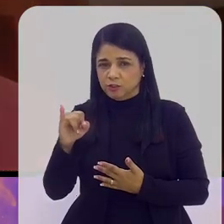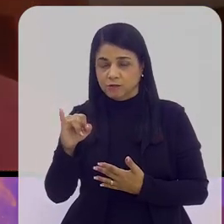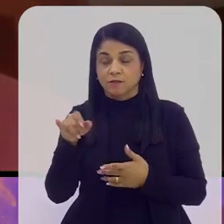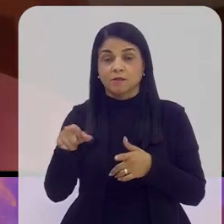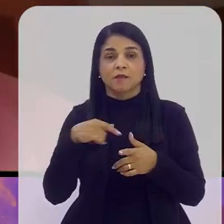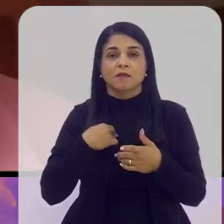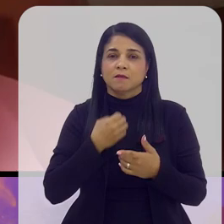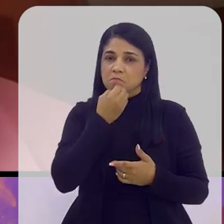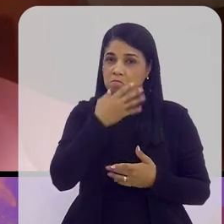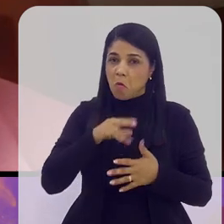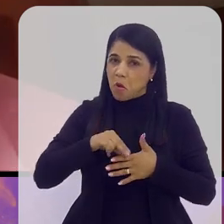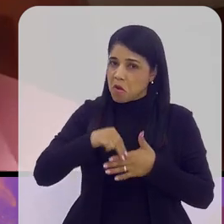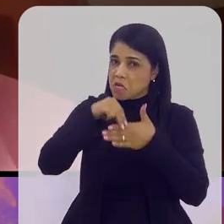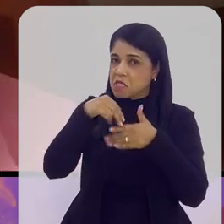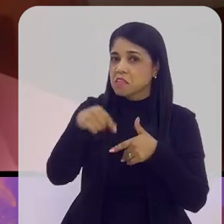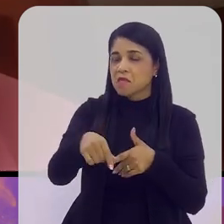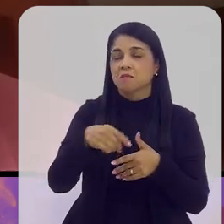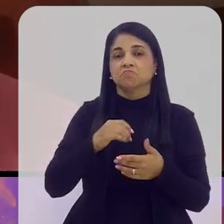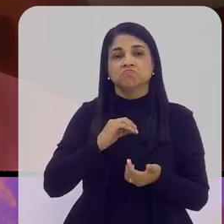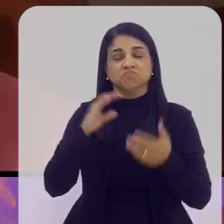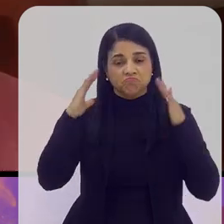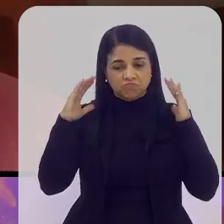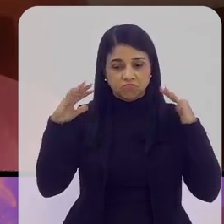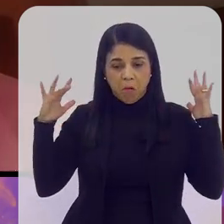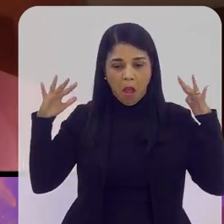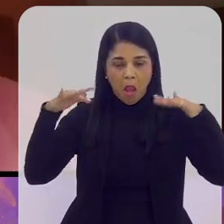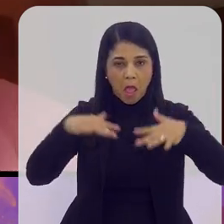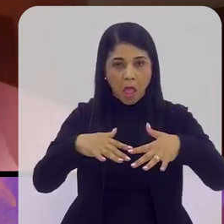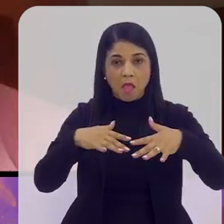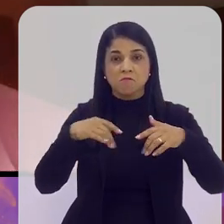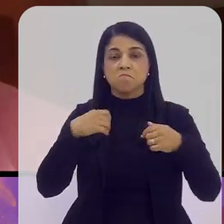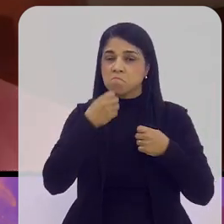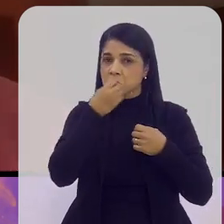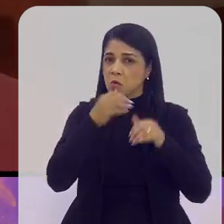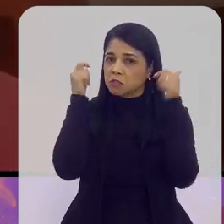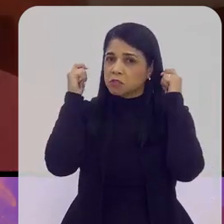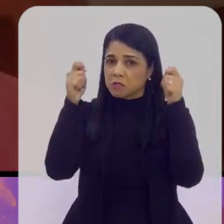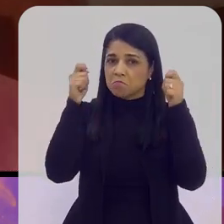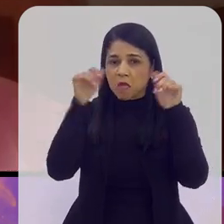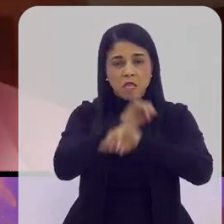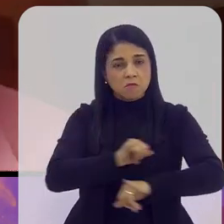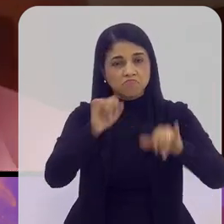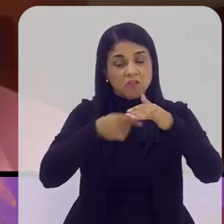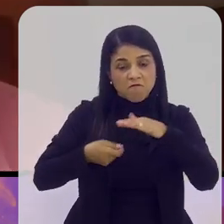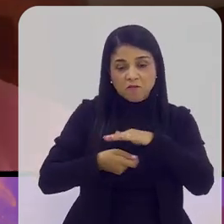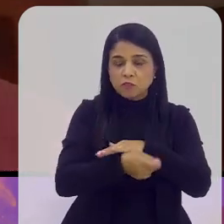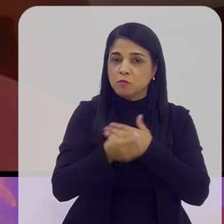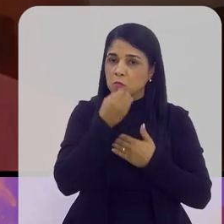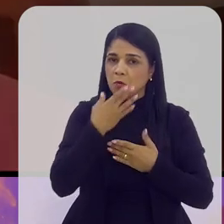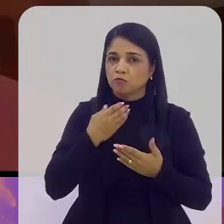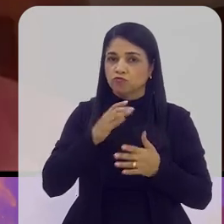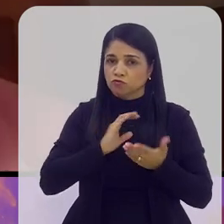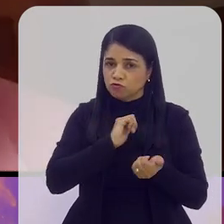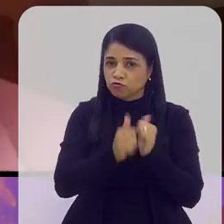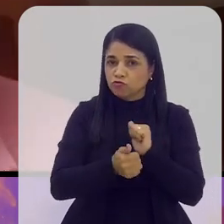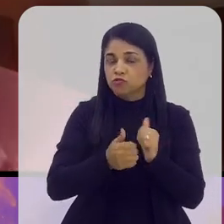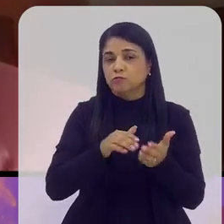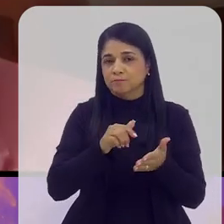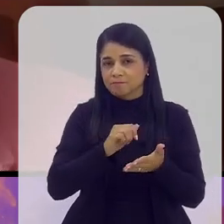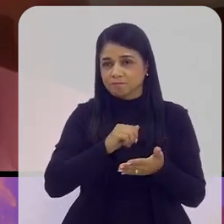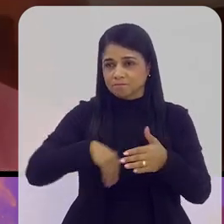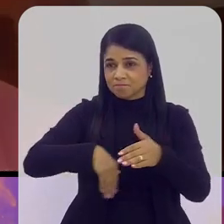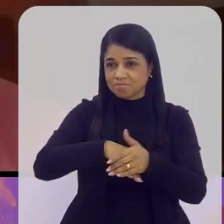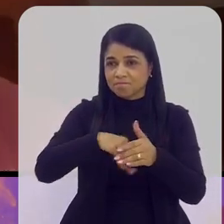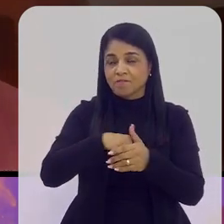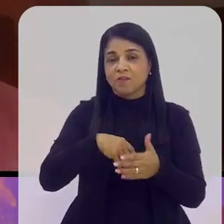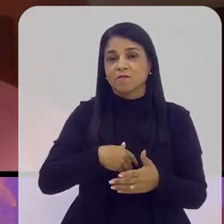do Newcastle e assim, levando os torcedores ao estádio, o Newcastle está fazendo boas campanhas, né? Com investimento, com bons times, e o Joelinton